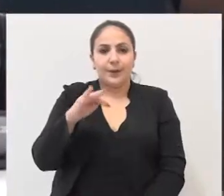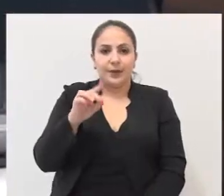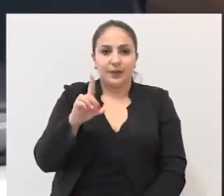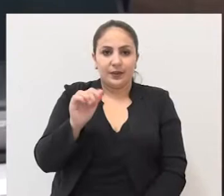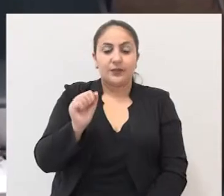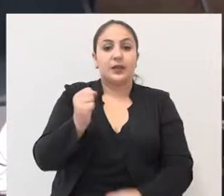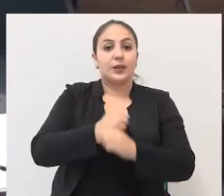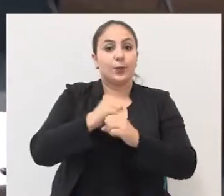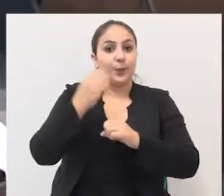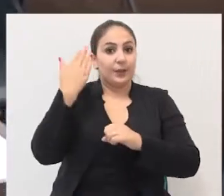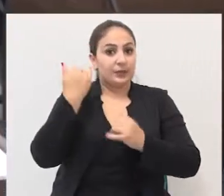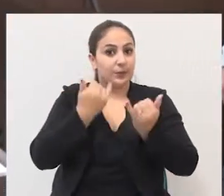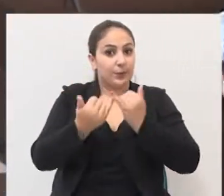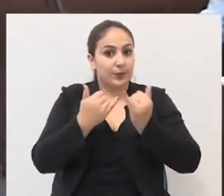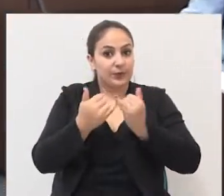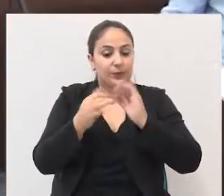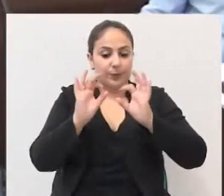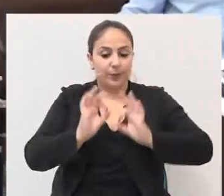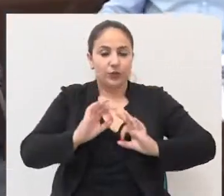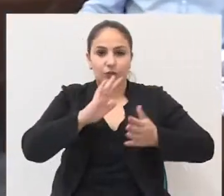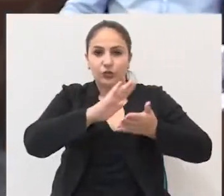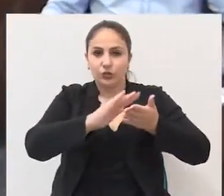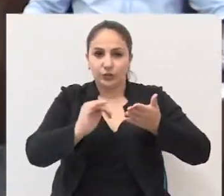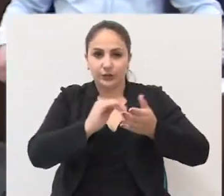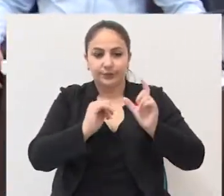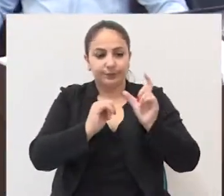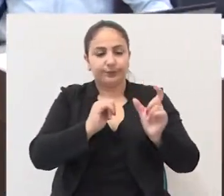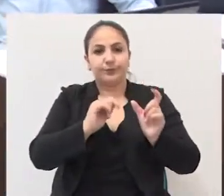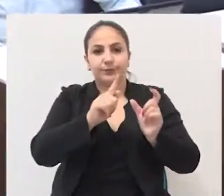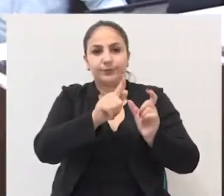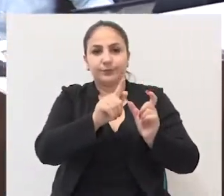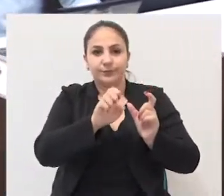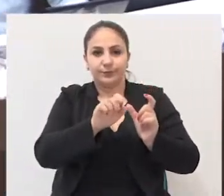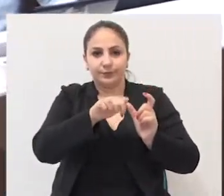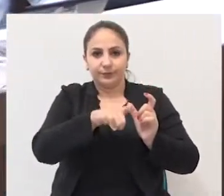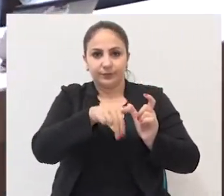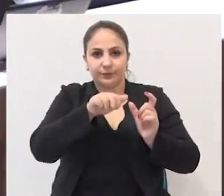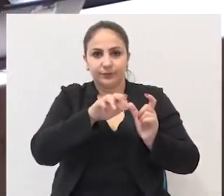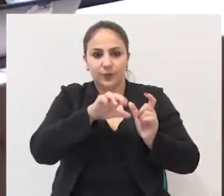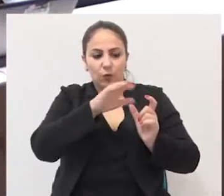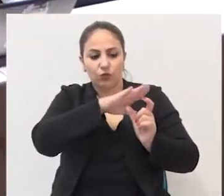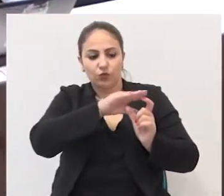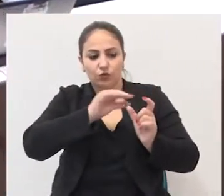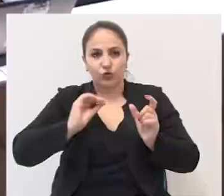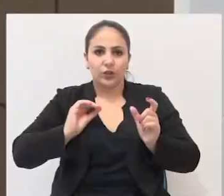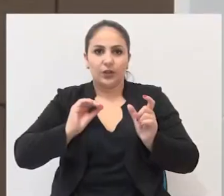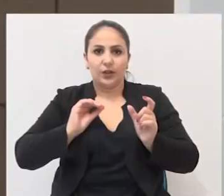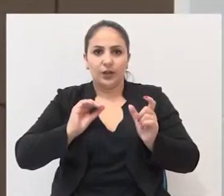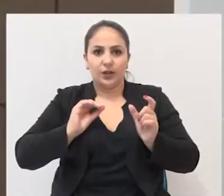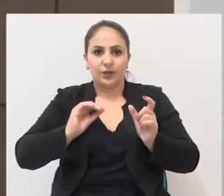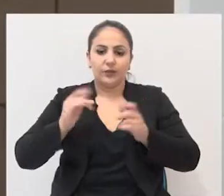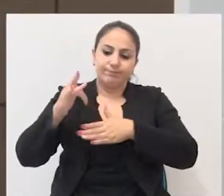por exemplo, um projeto retirando o termo gênero do plano da educação foi arquivado. A iniciativa era